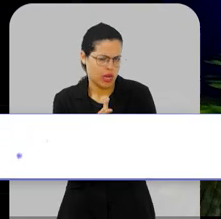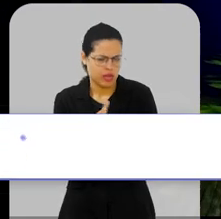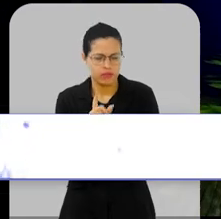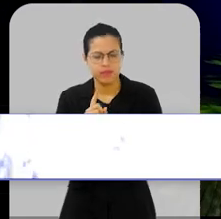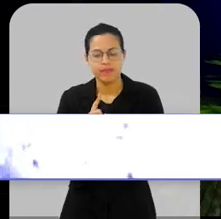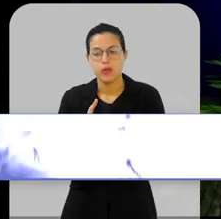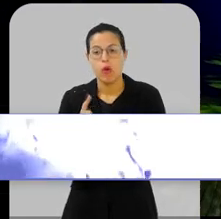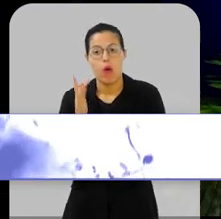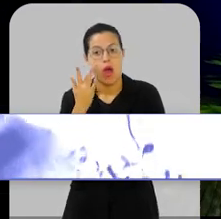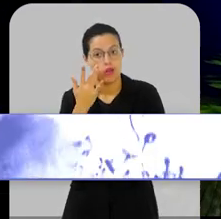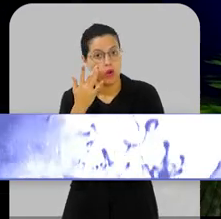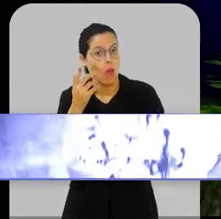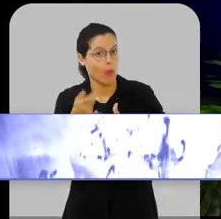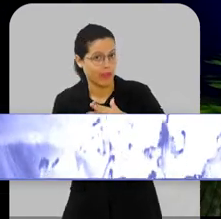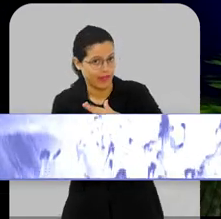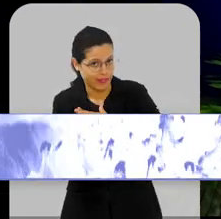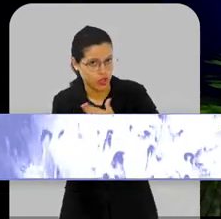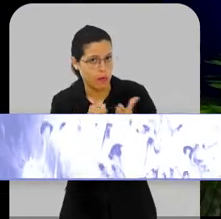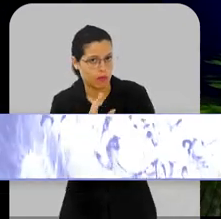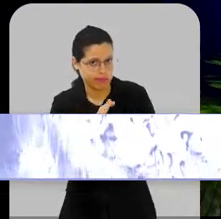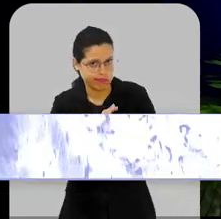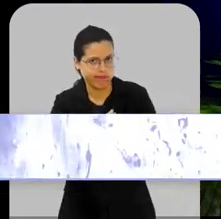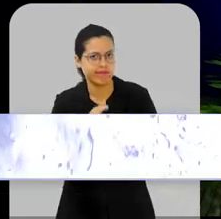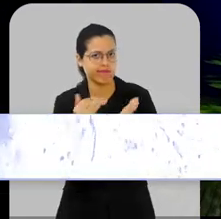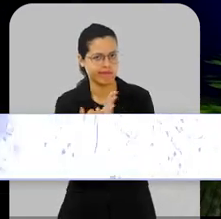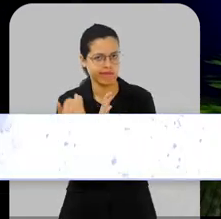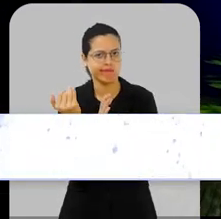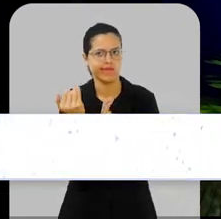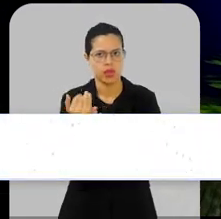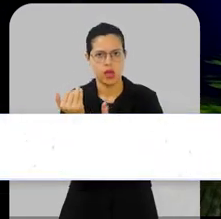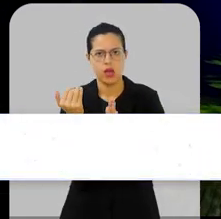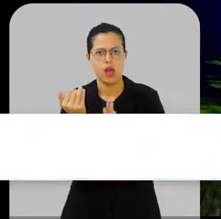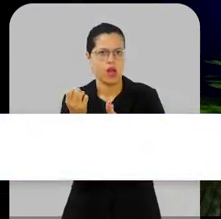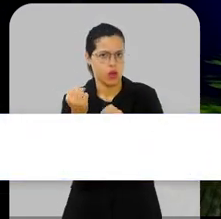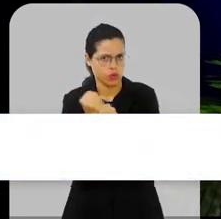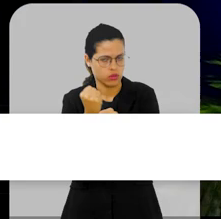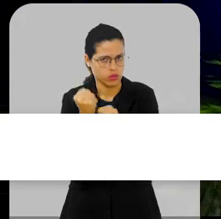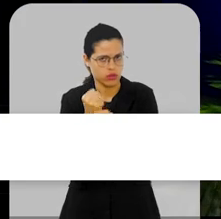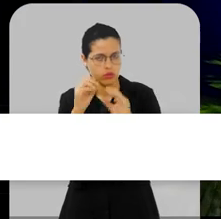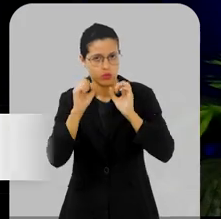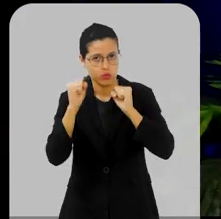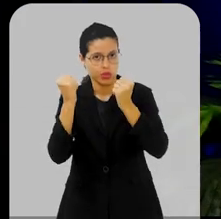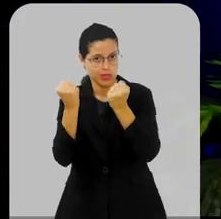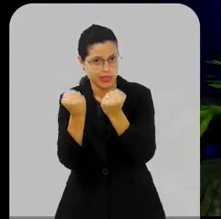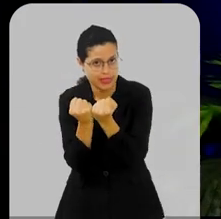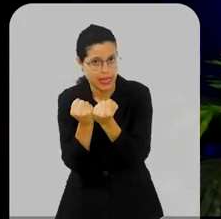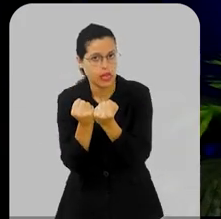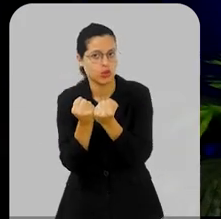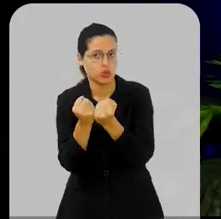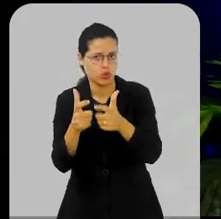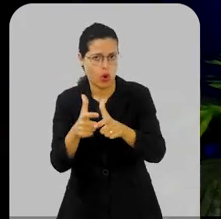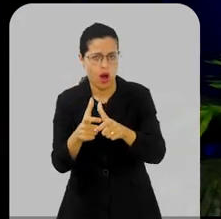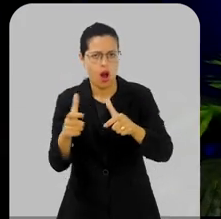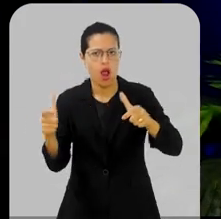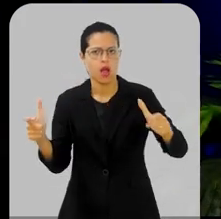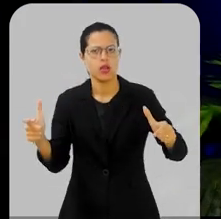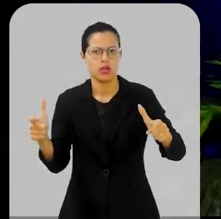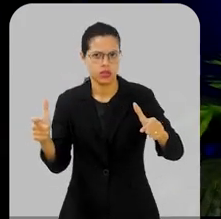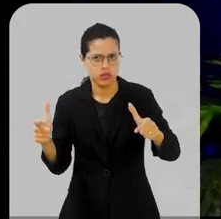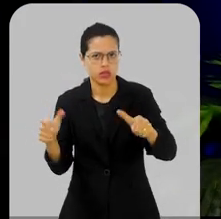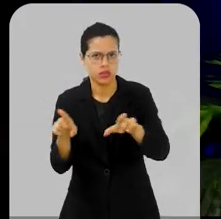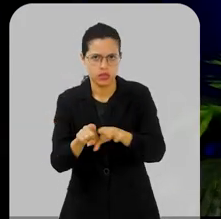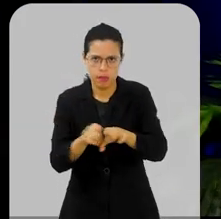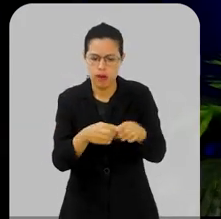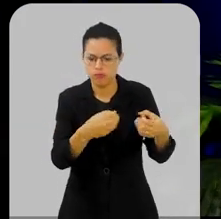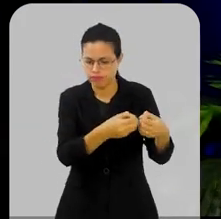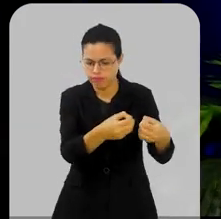seguinte, esse é um investimento de grande vulto. A construção de um estádio dessa envergadura, com a reabilitação de todo